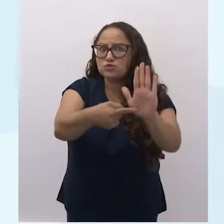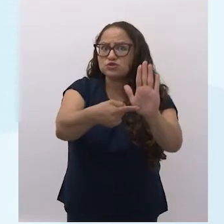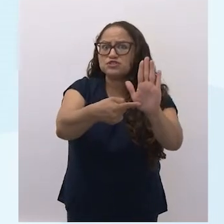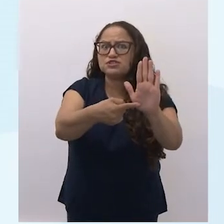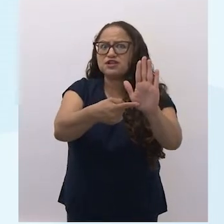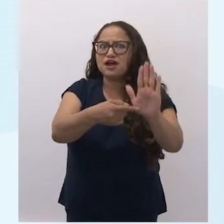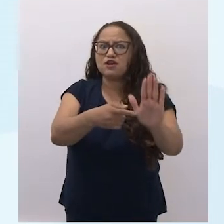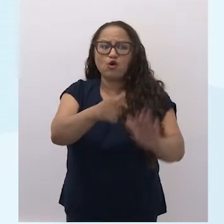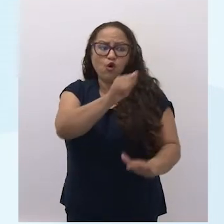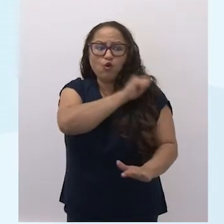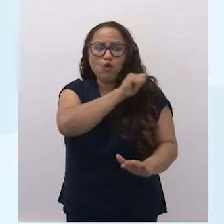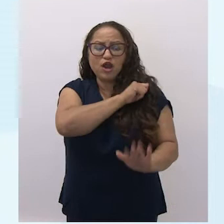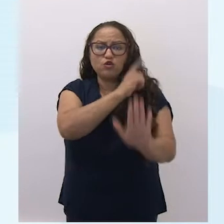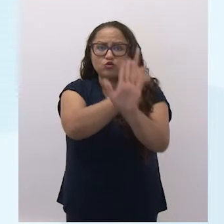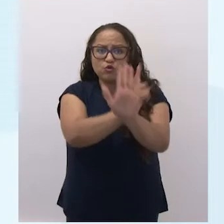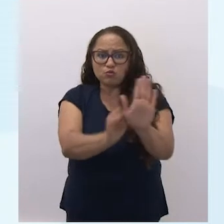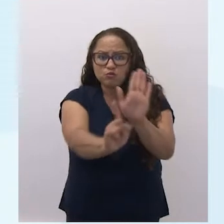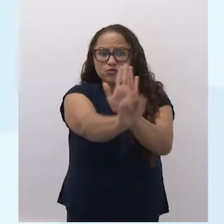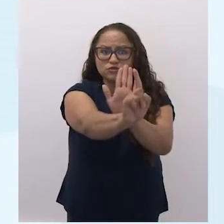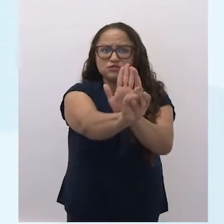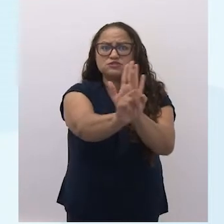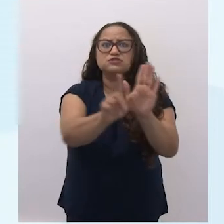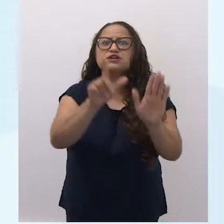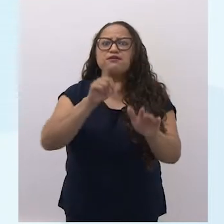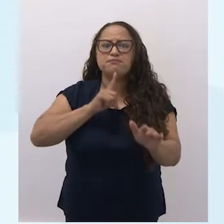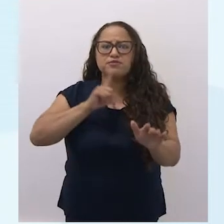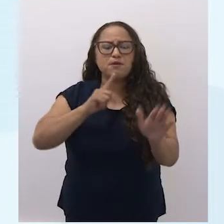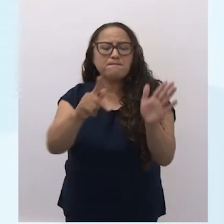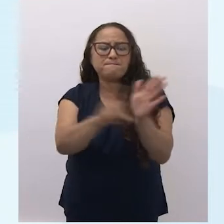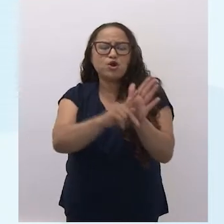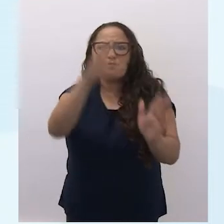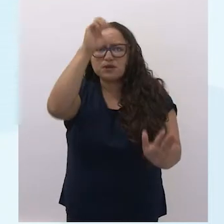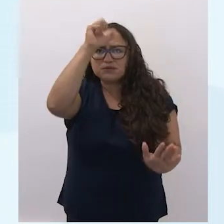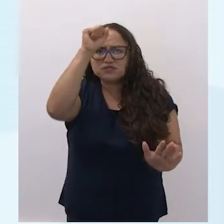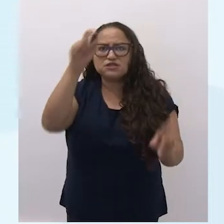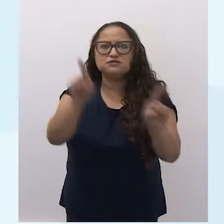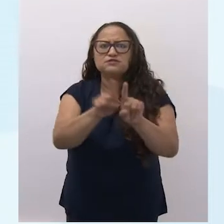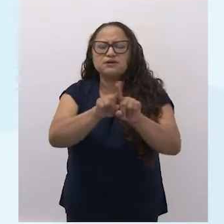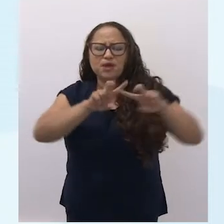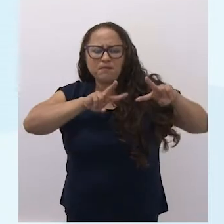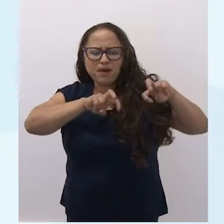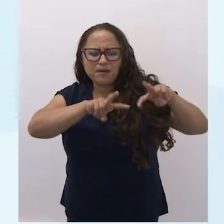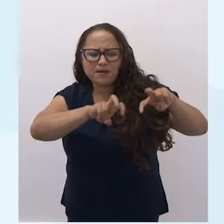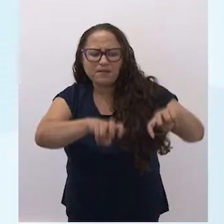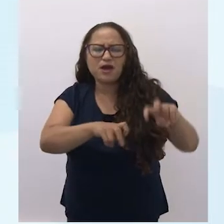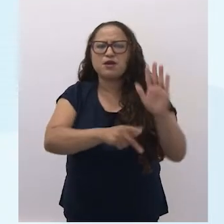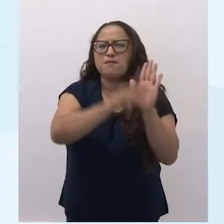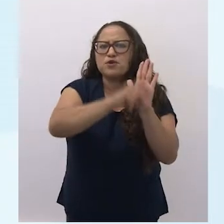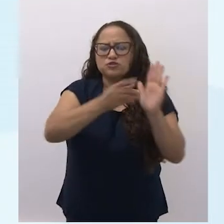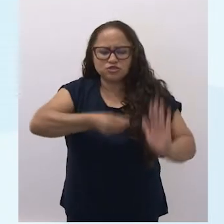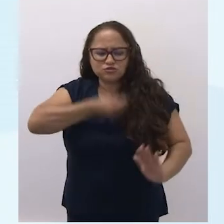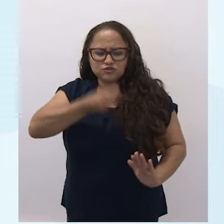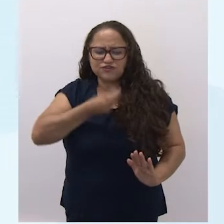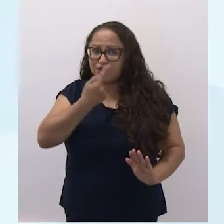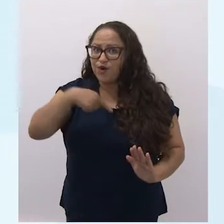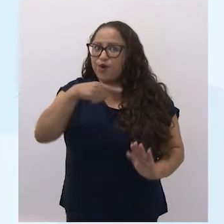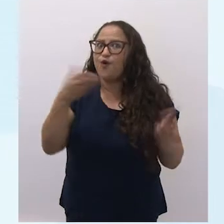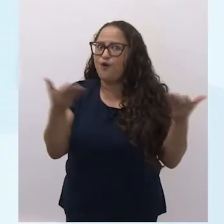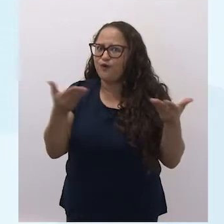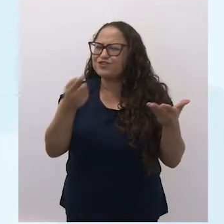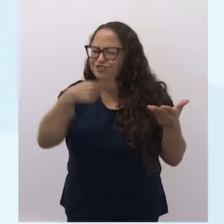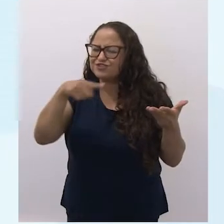de sua aprendizagem e explorar a centralidade do projeto de vida. Falaremos muito do projeto de vida hoje,